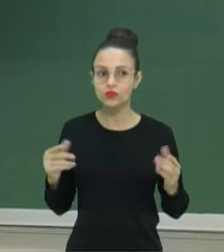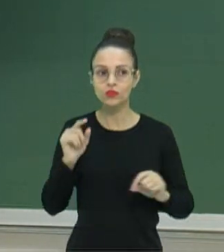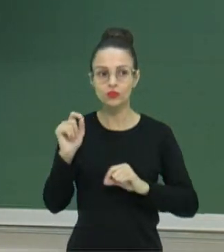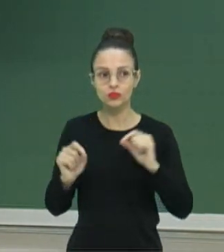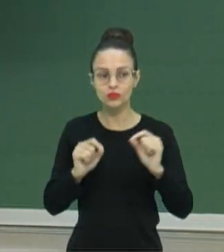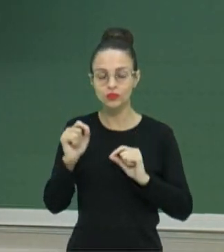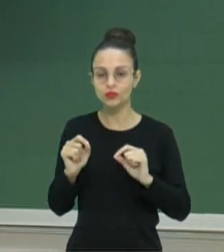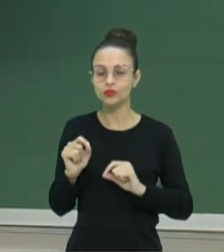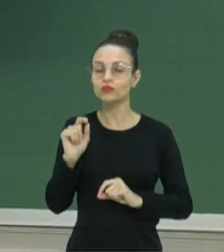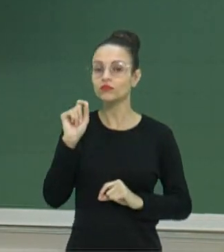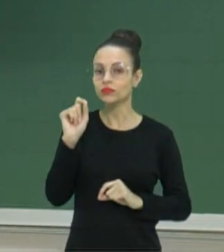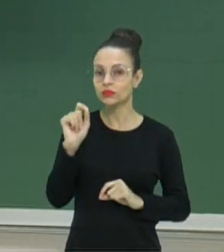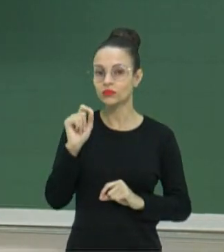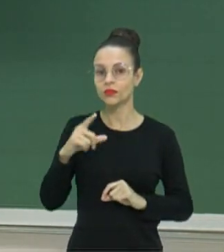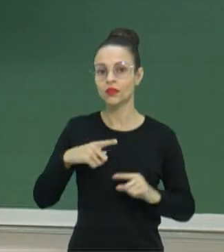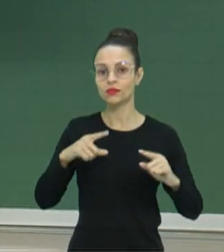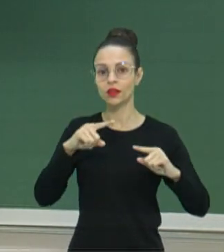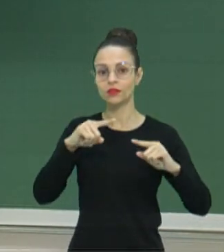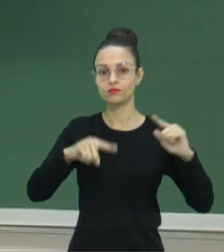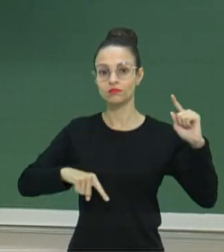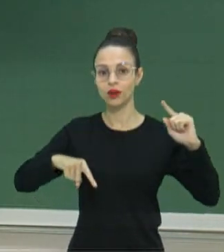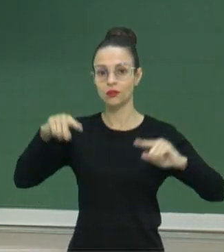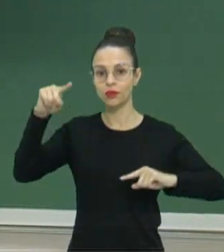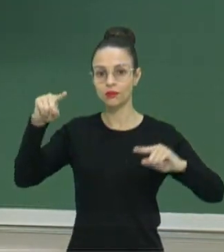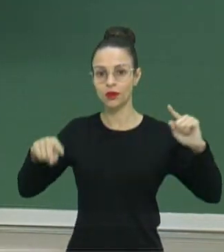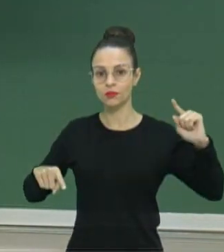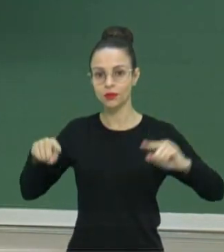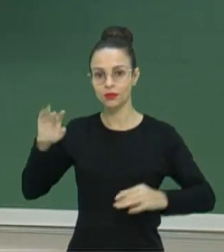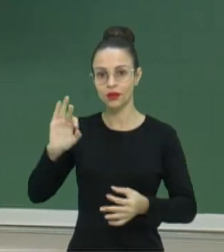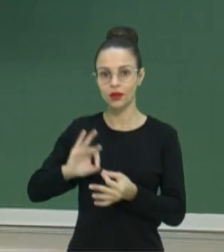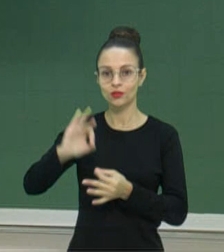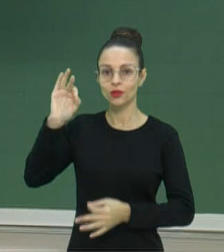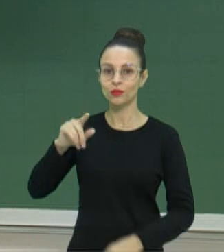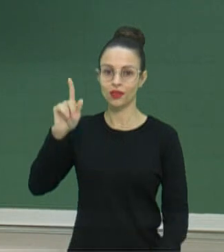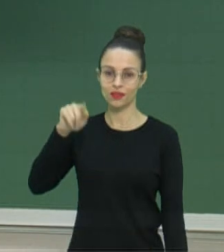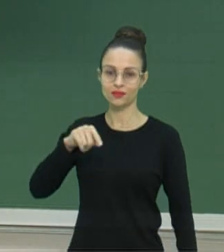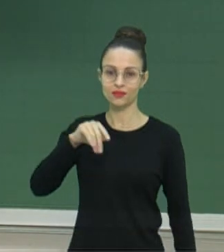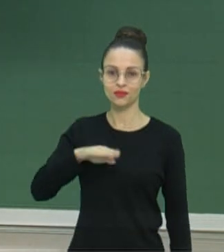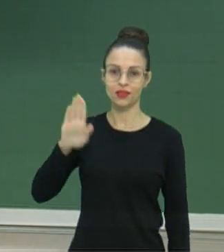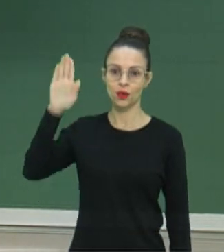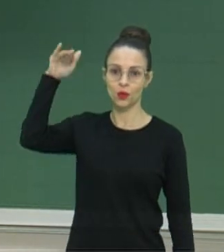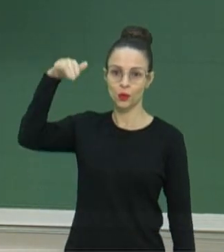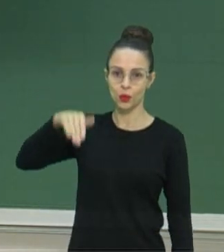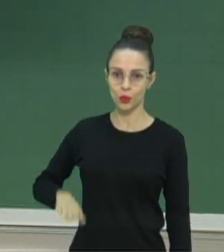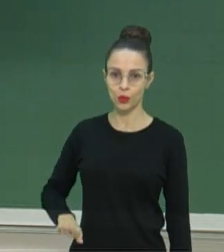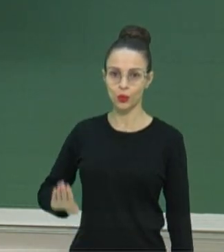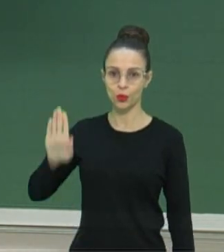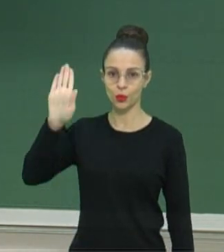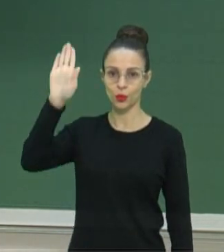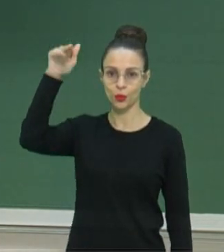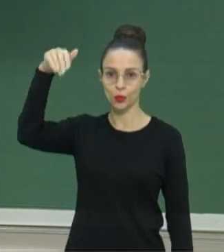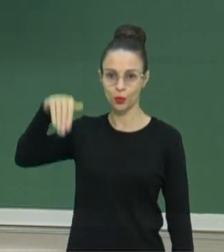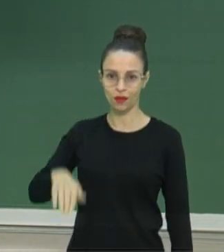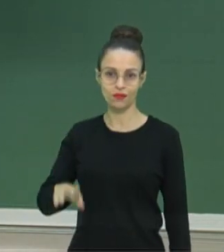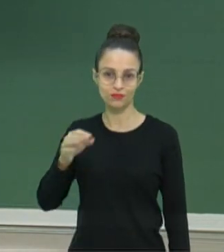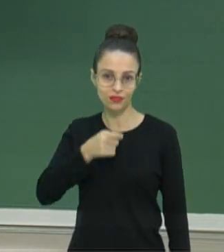aqui você tem aquela oscilação de altura, né, como toda boa montanha-russa, né? A graça dela é você ficar subindo e descendo, certo?